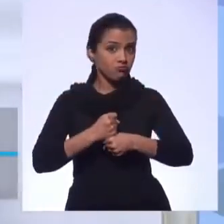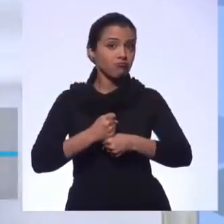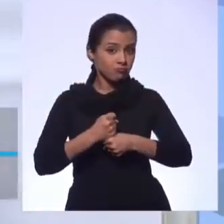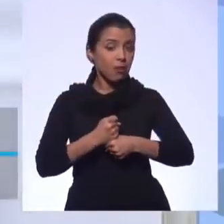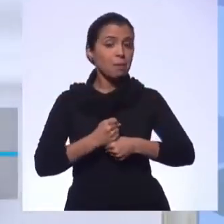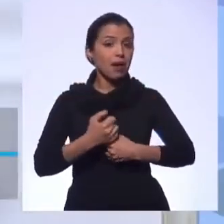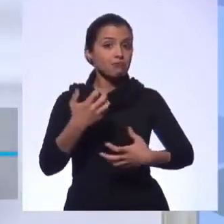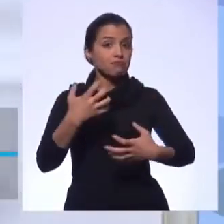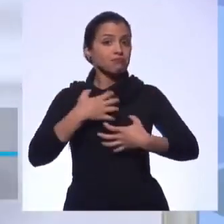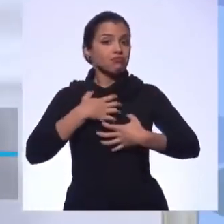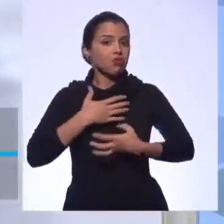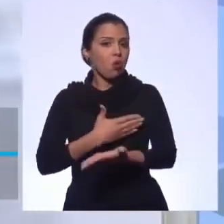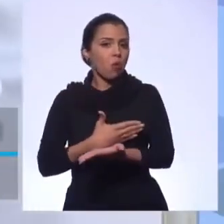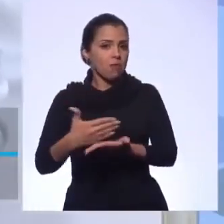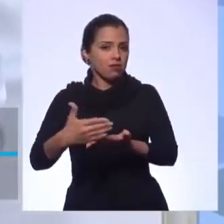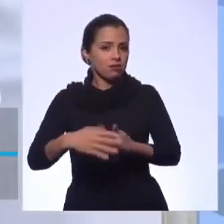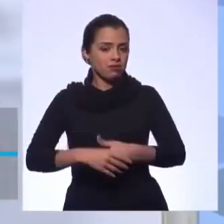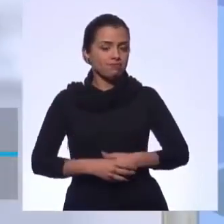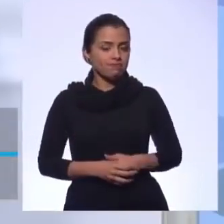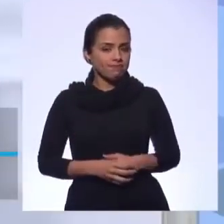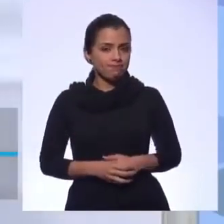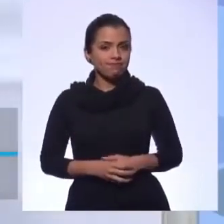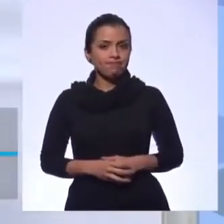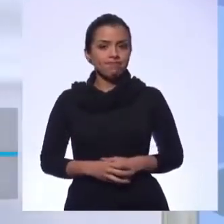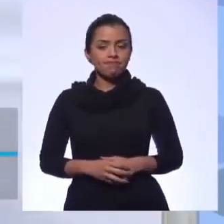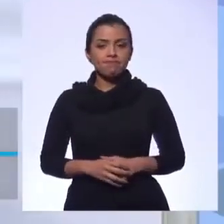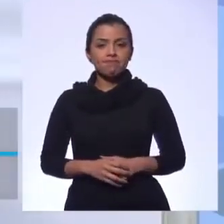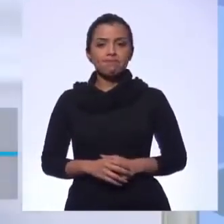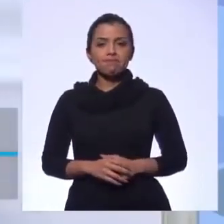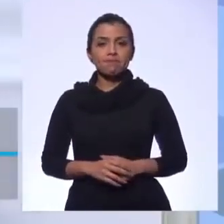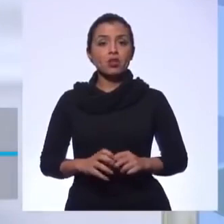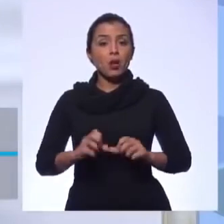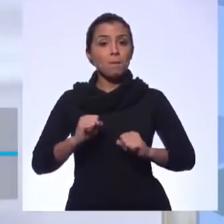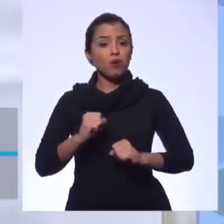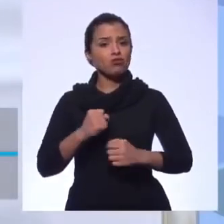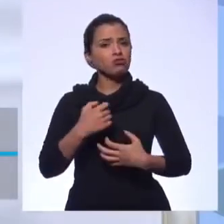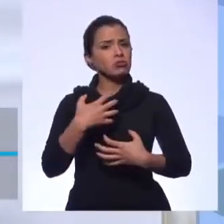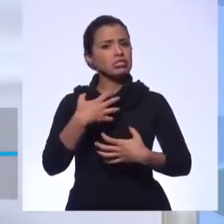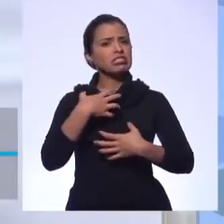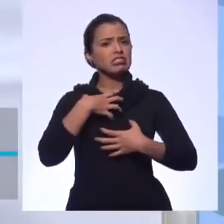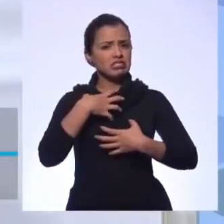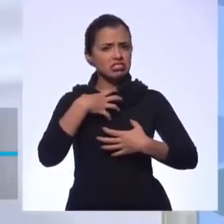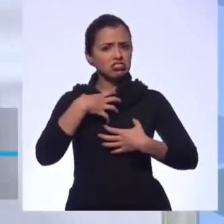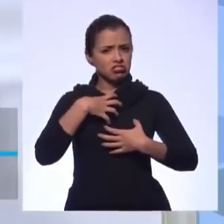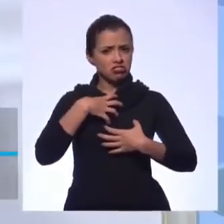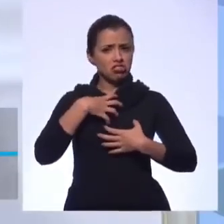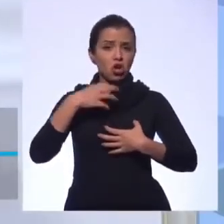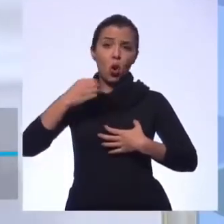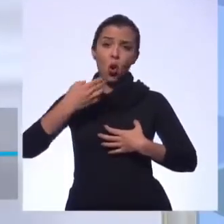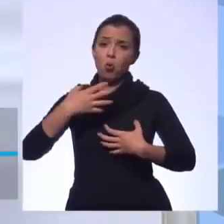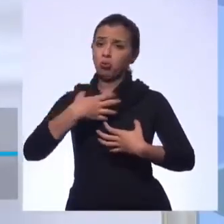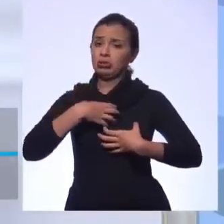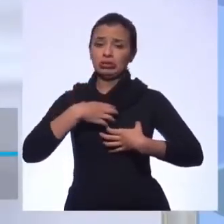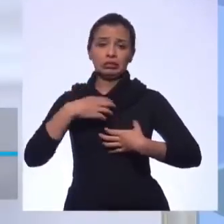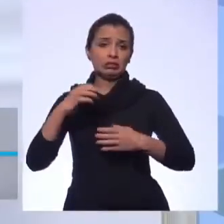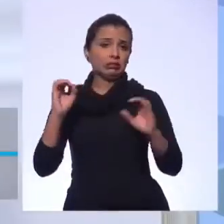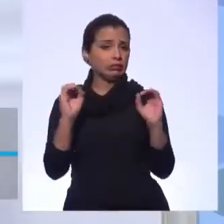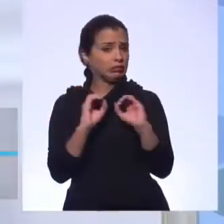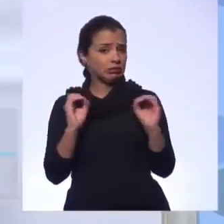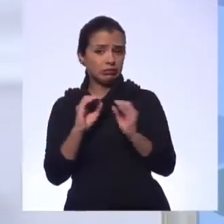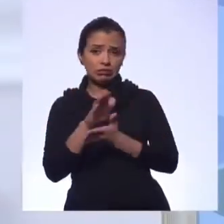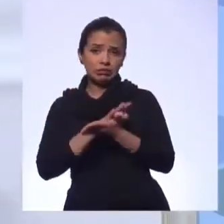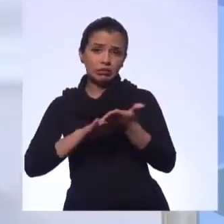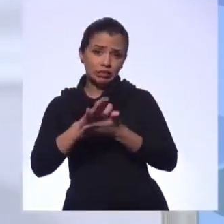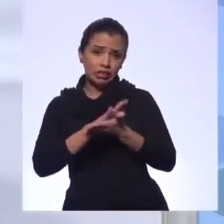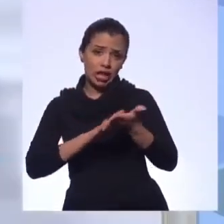se manifestar, tá bom? Então, ó, ela pode ser assintomática, ou seja, ela pode não ter sintoma nenhuma, né? E pode levar